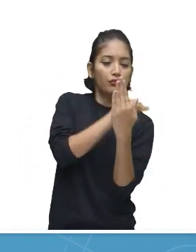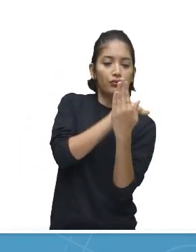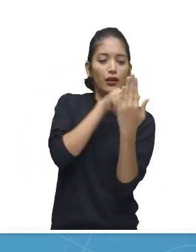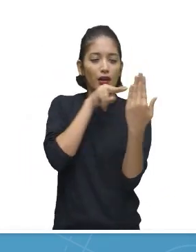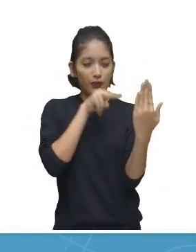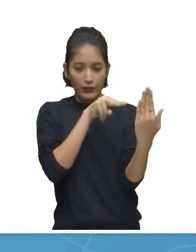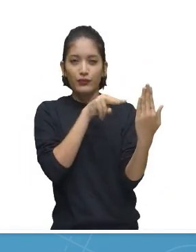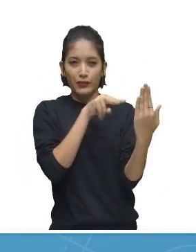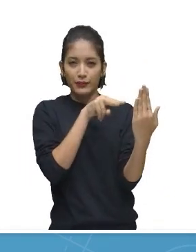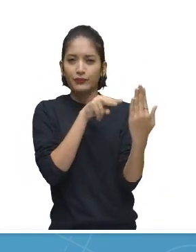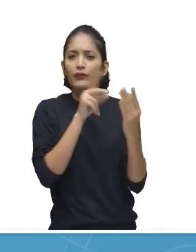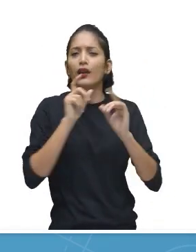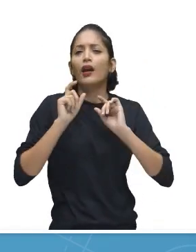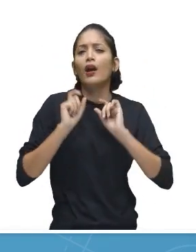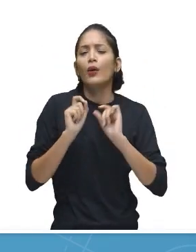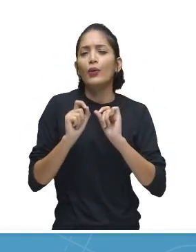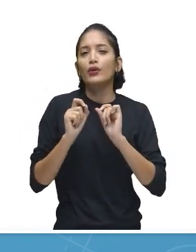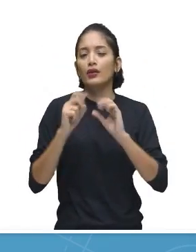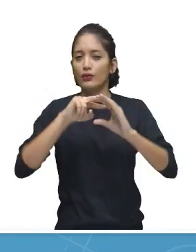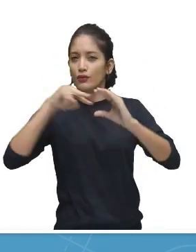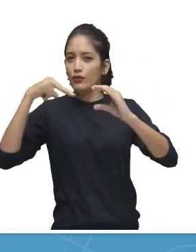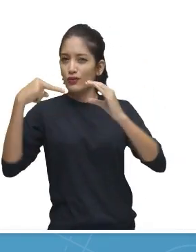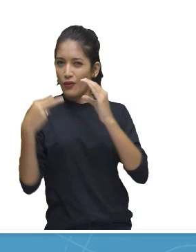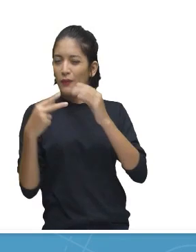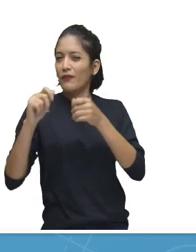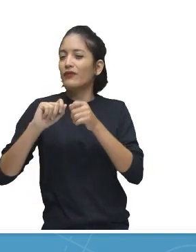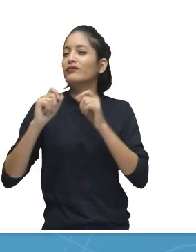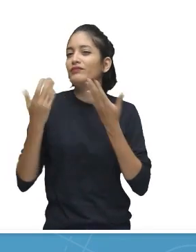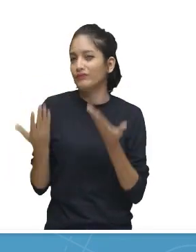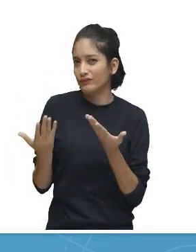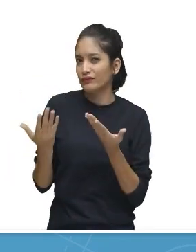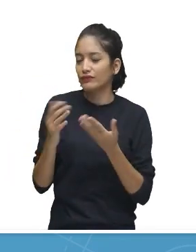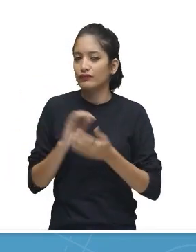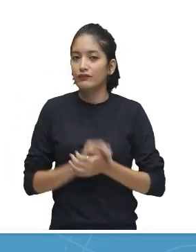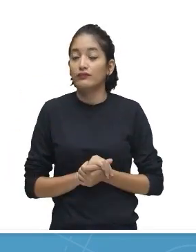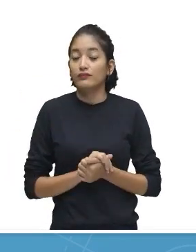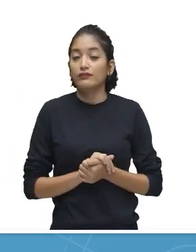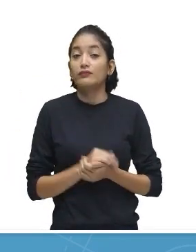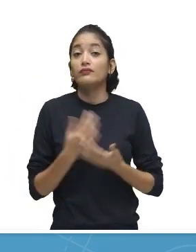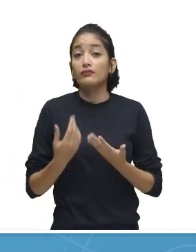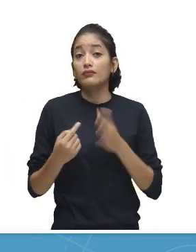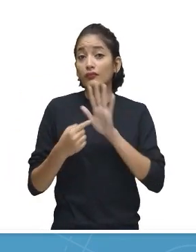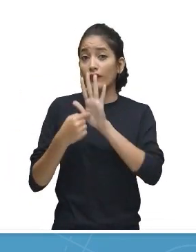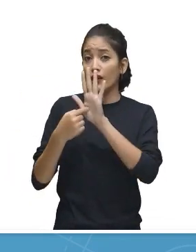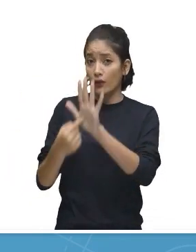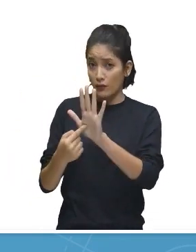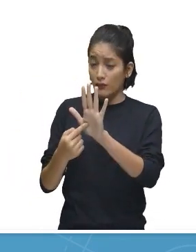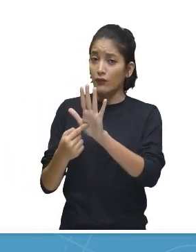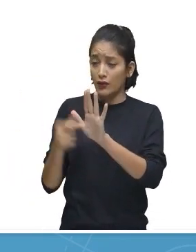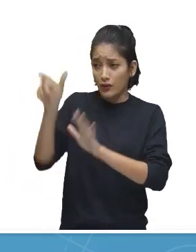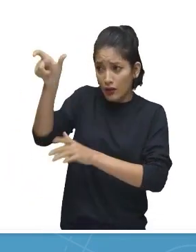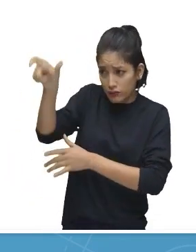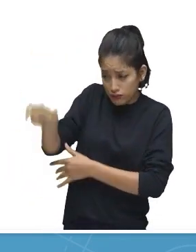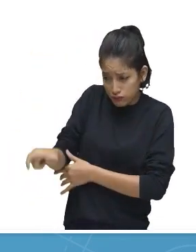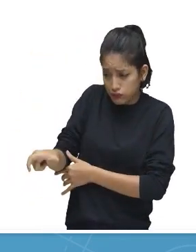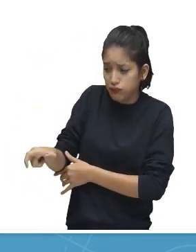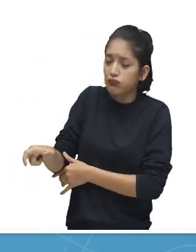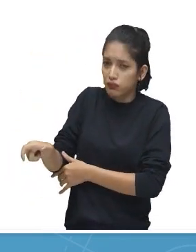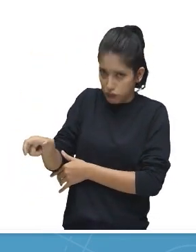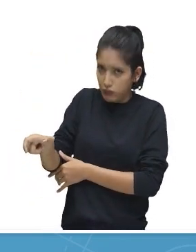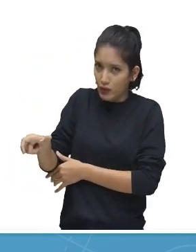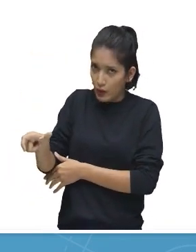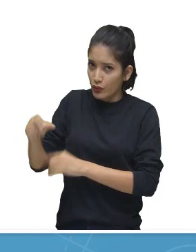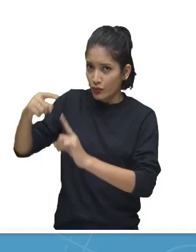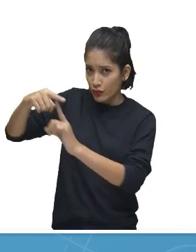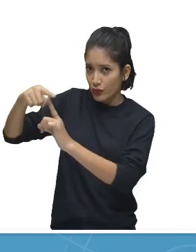Então, e o que os cubistas faziam? Eles representavam tanto as pessoas como as